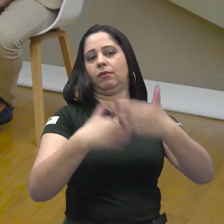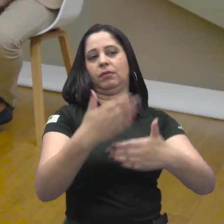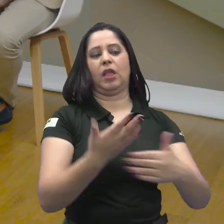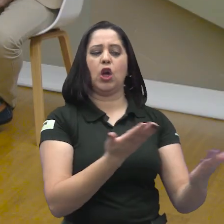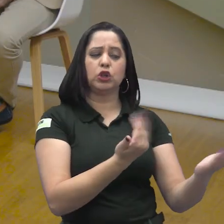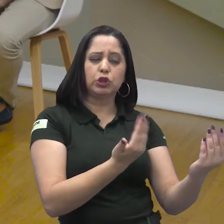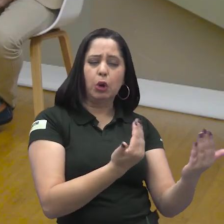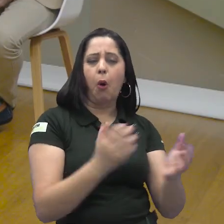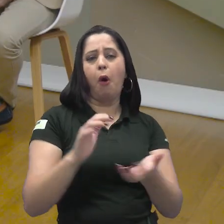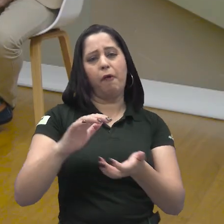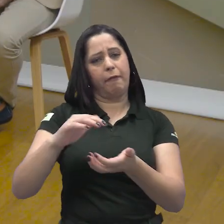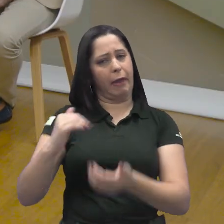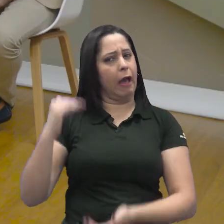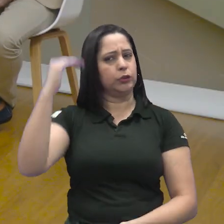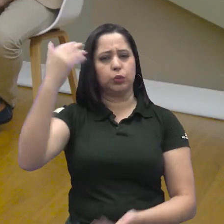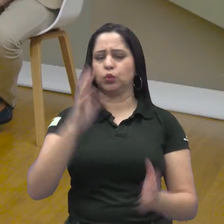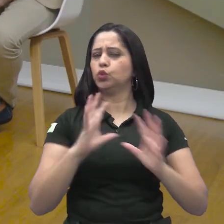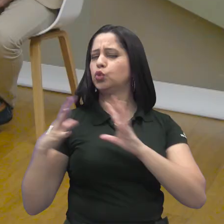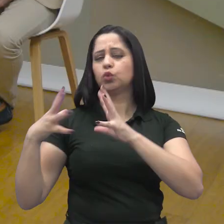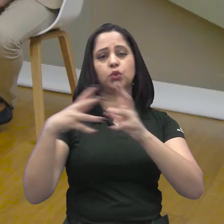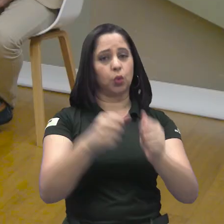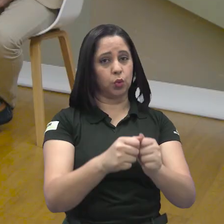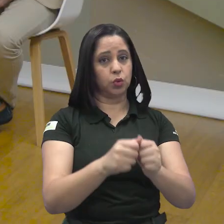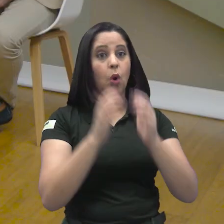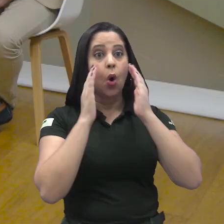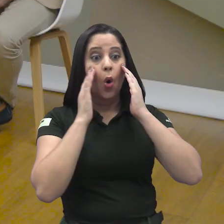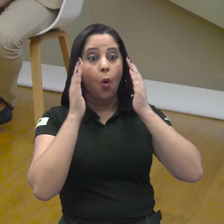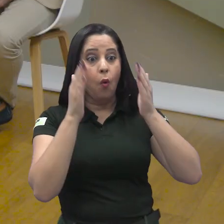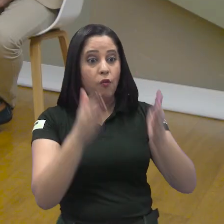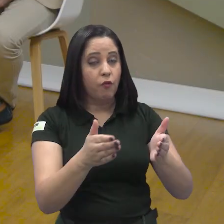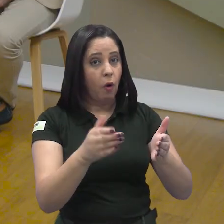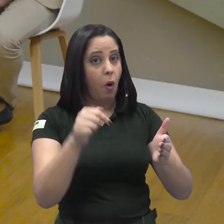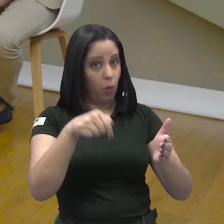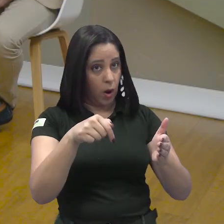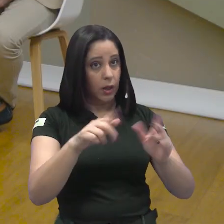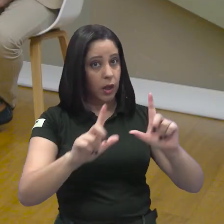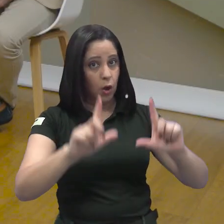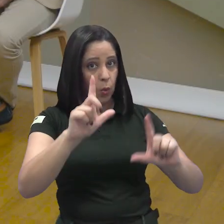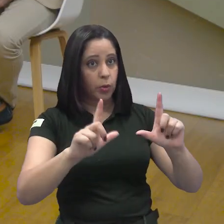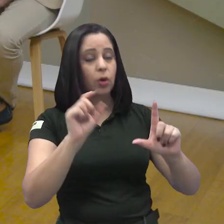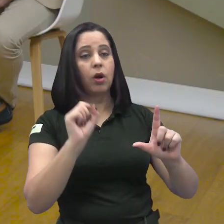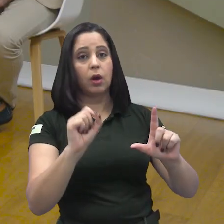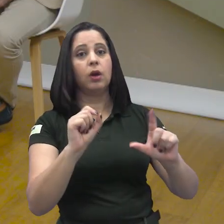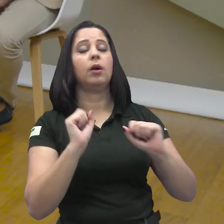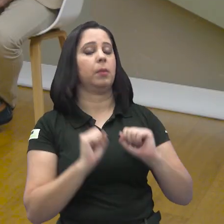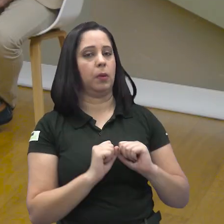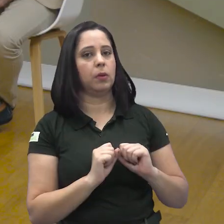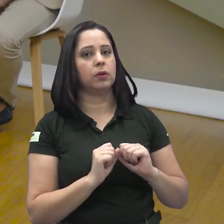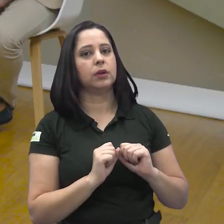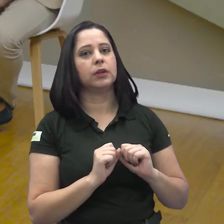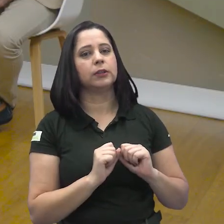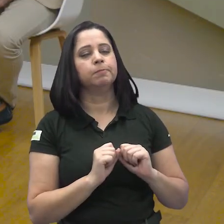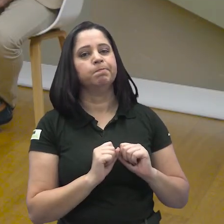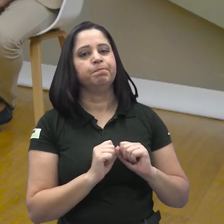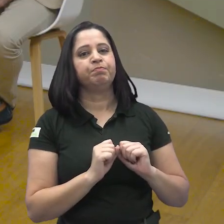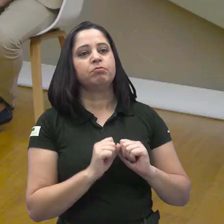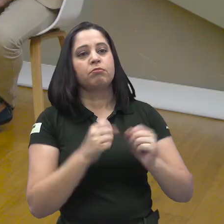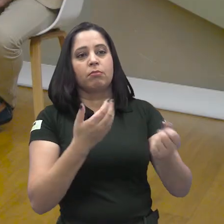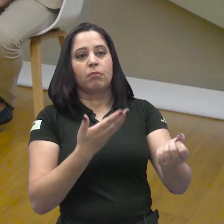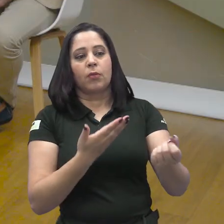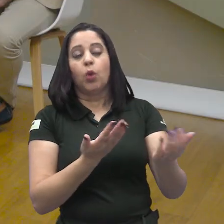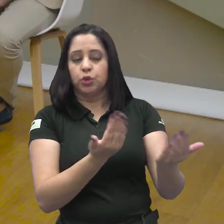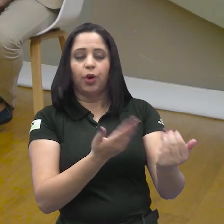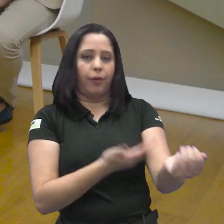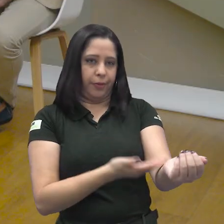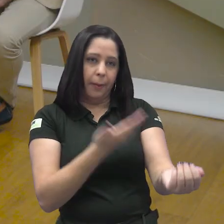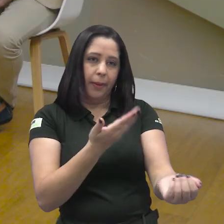só para os jovens. Com certeza. O foco do nosso programa aqui é a questão da pressão alta na juventude, mas a gente estava conversando aqui no